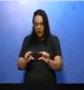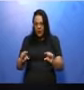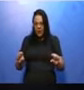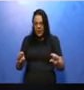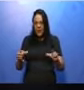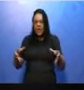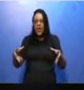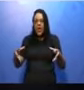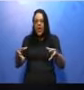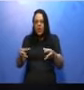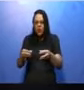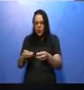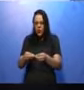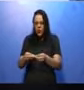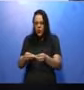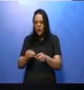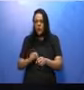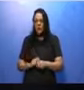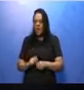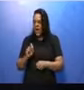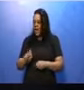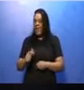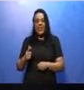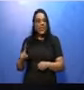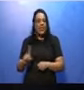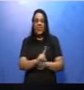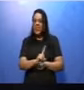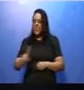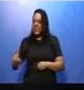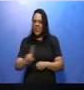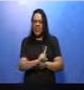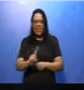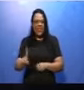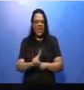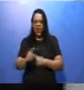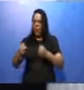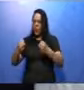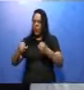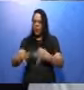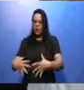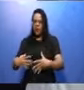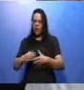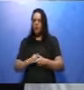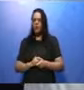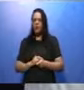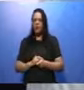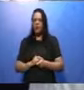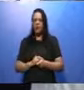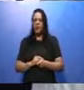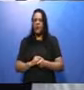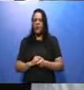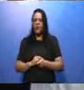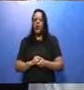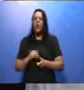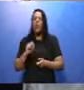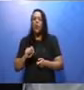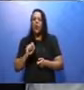O próprio nome diz, ela já não vai ser explicativa mais. São as que delimitam, então dá uma